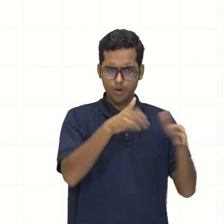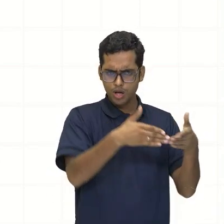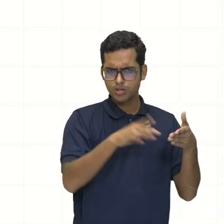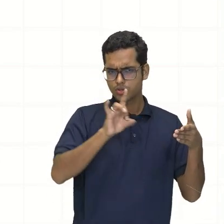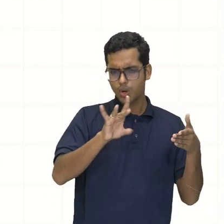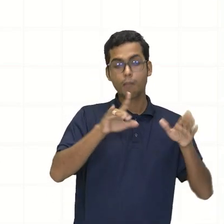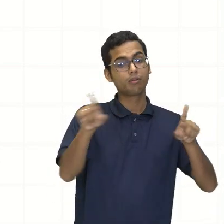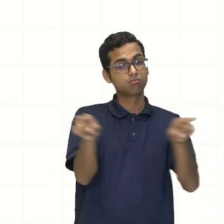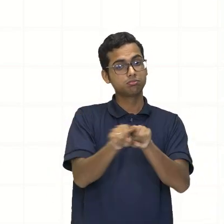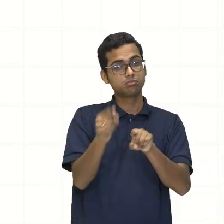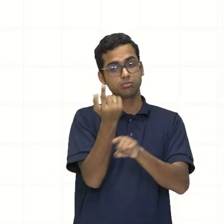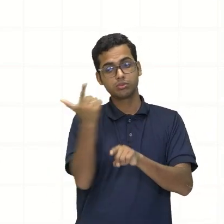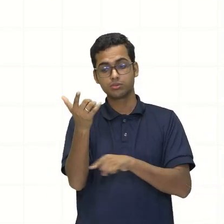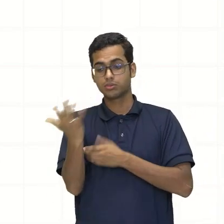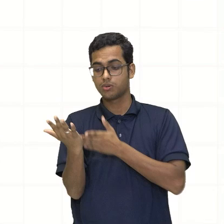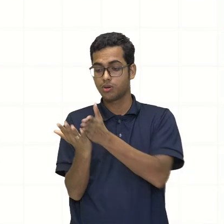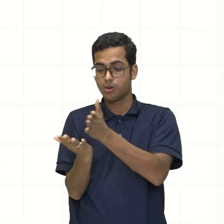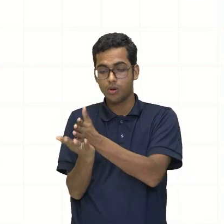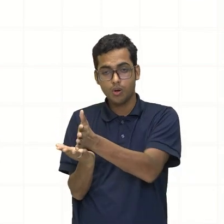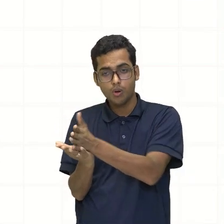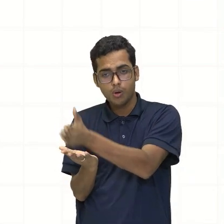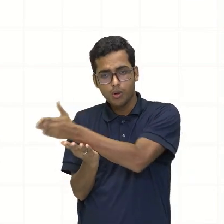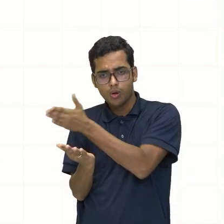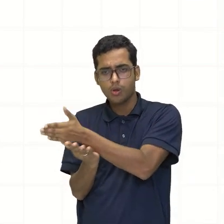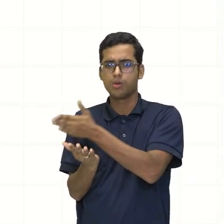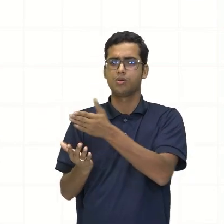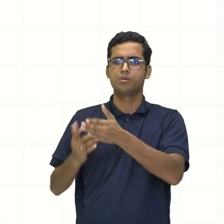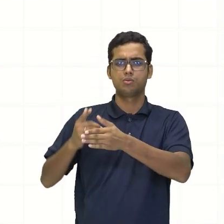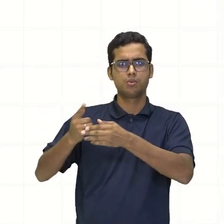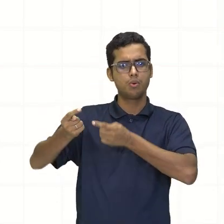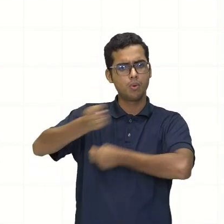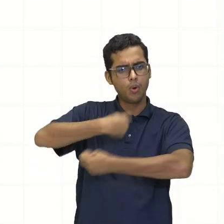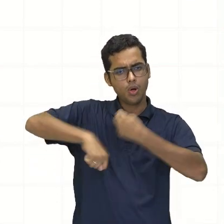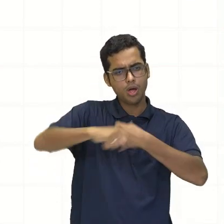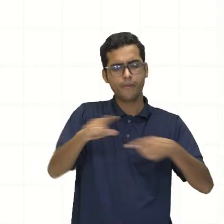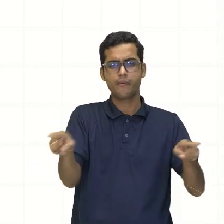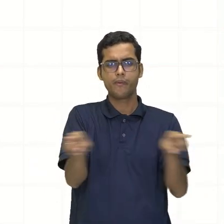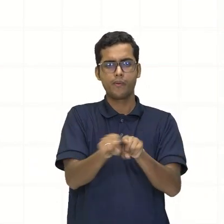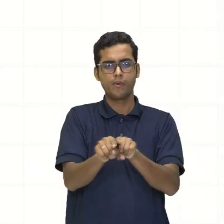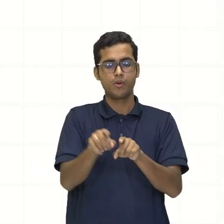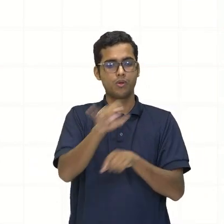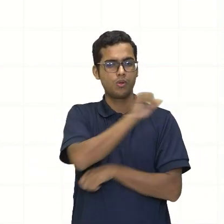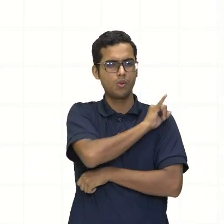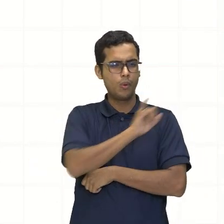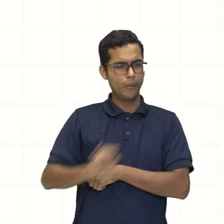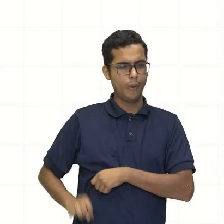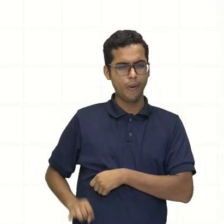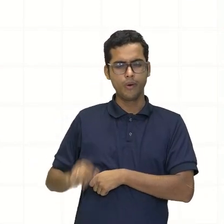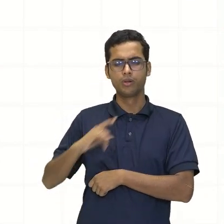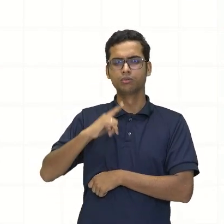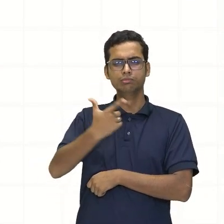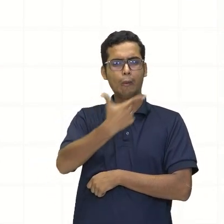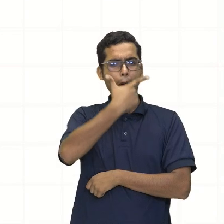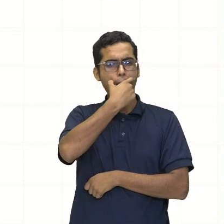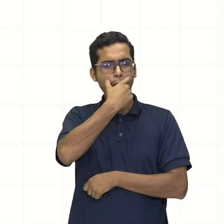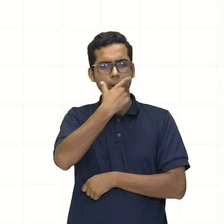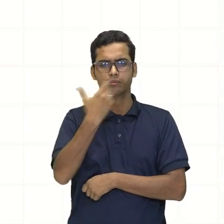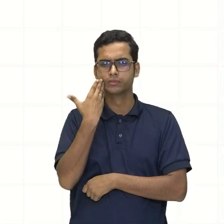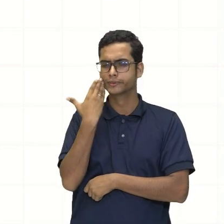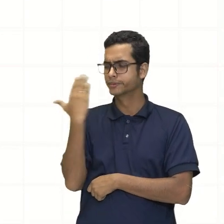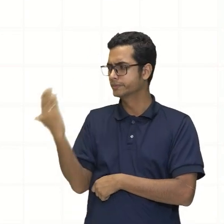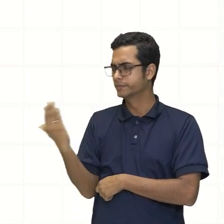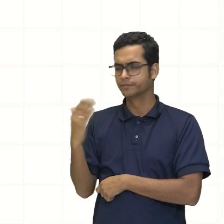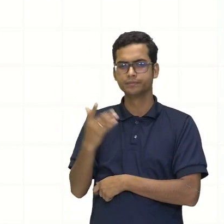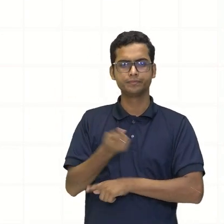ok? Nesse contexto, temos também a presença do Império de Gana, com o comércio aurífero, ou seja, o